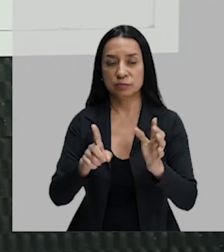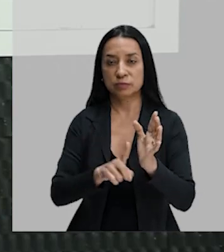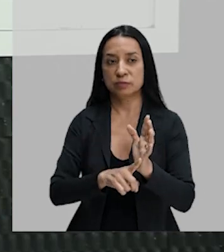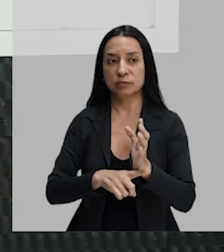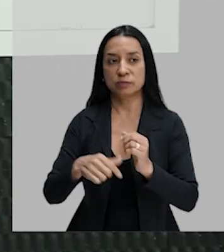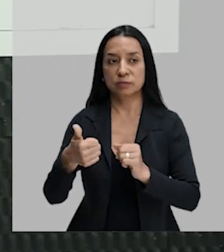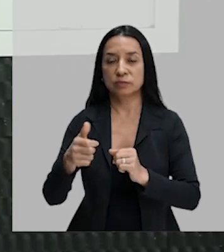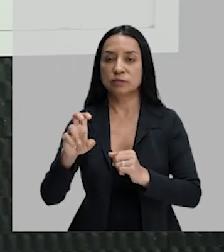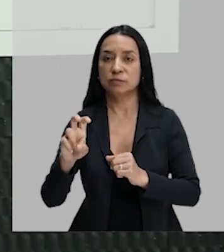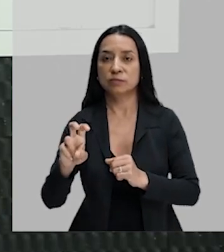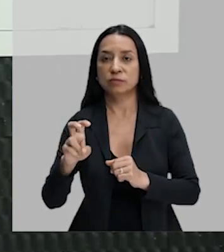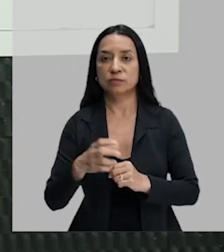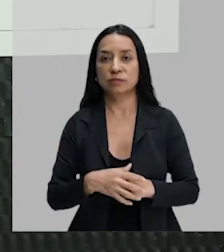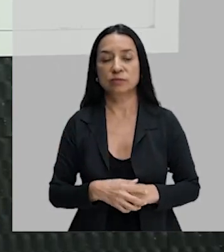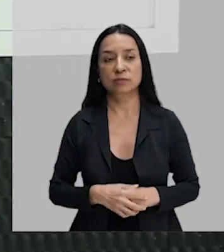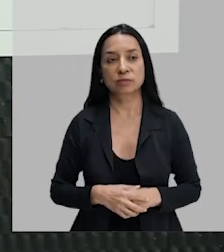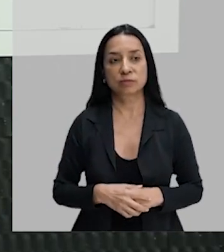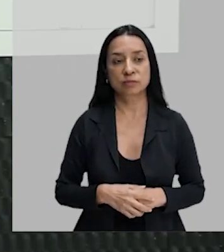15